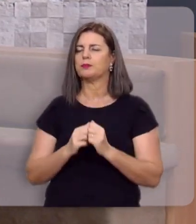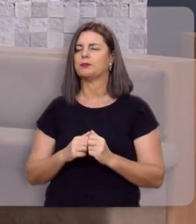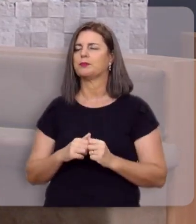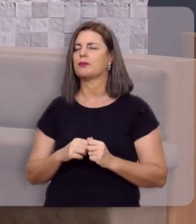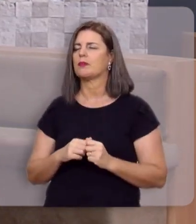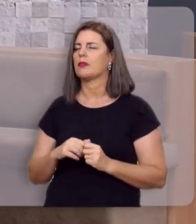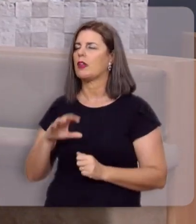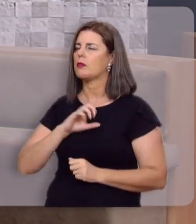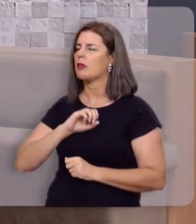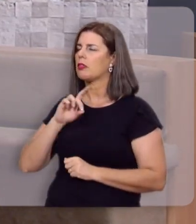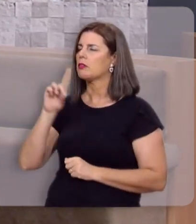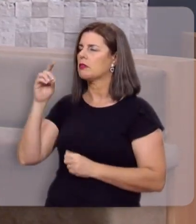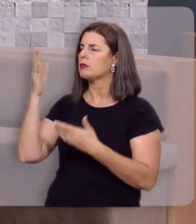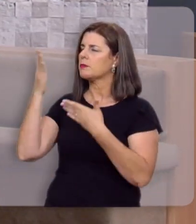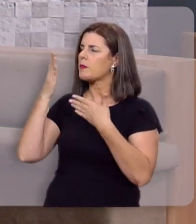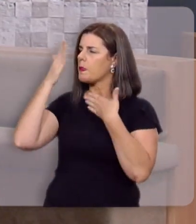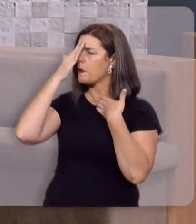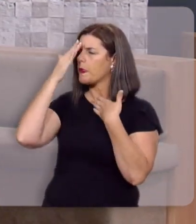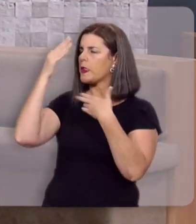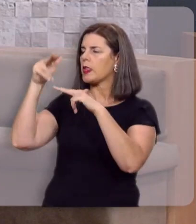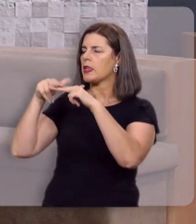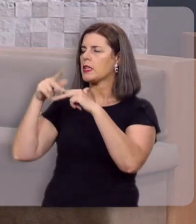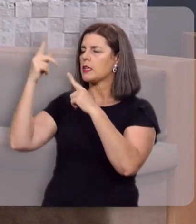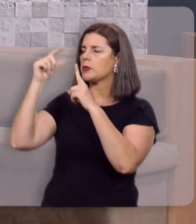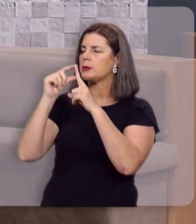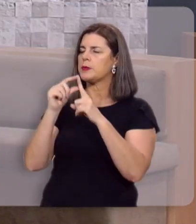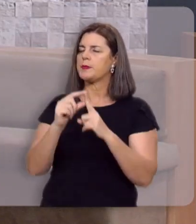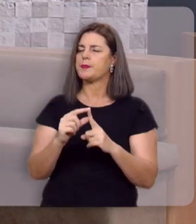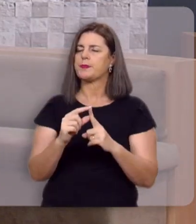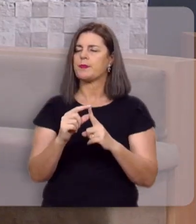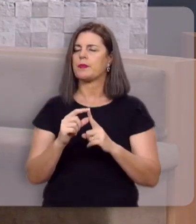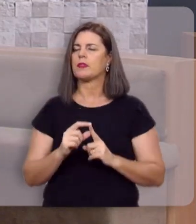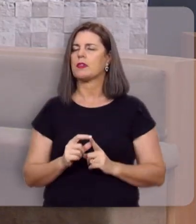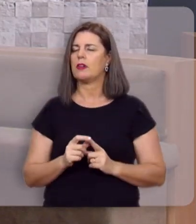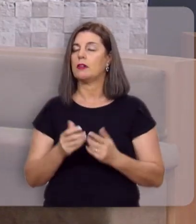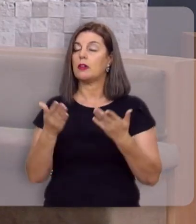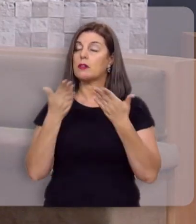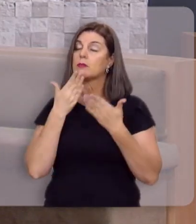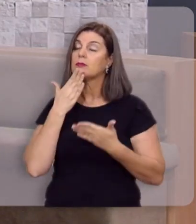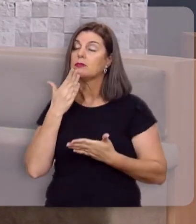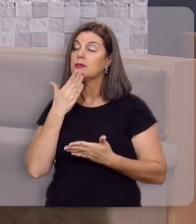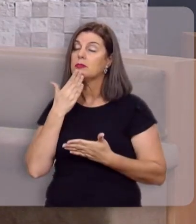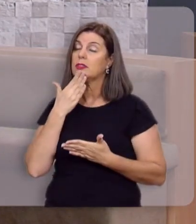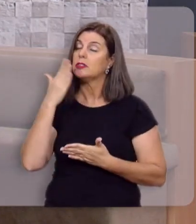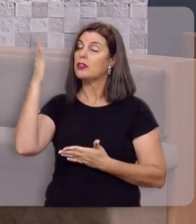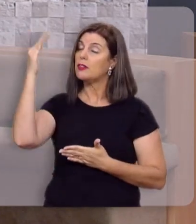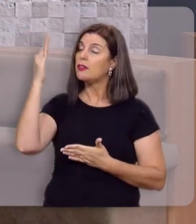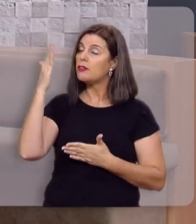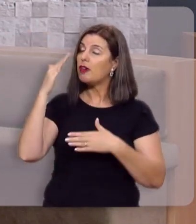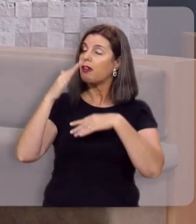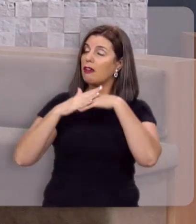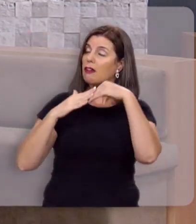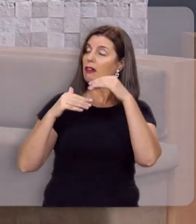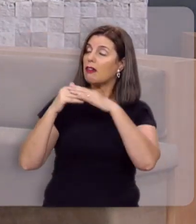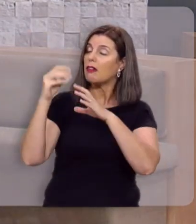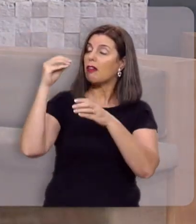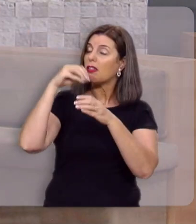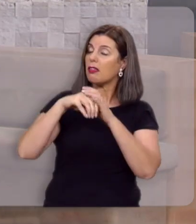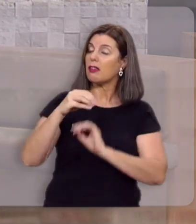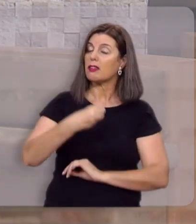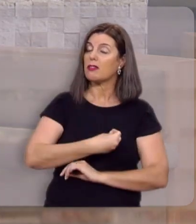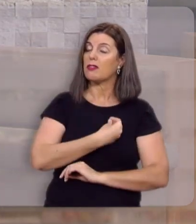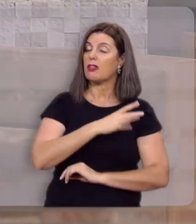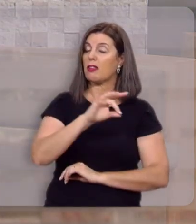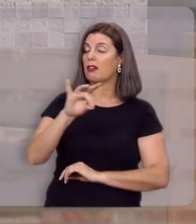comigo. Querido Deus, eu quero te agradecer pela tua palavra. E eu quero te pedir que tu apliques esta palavra